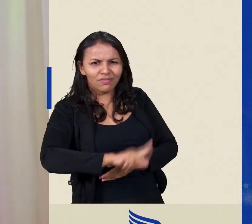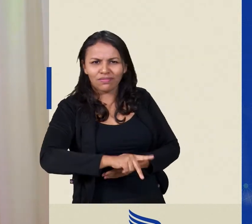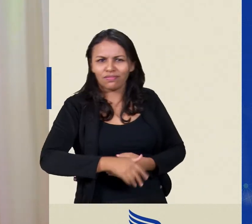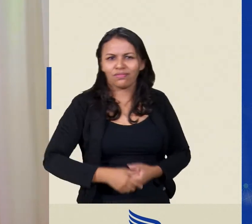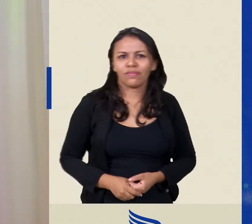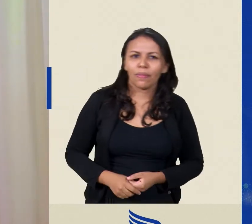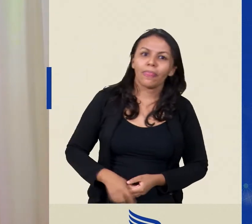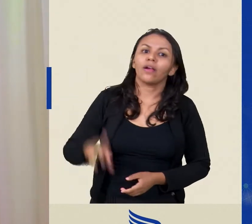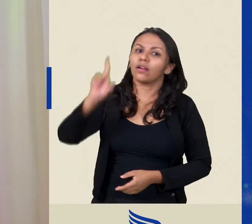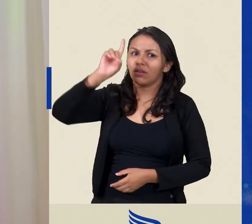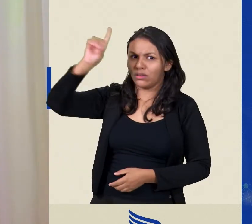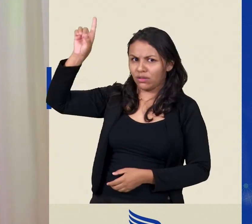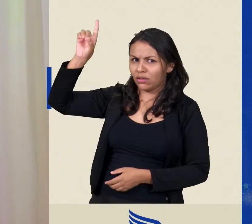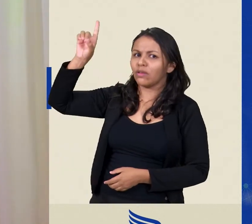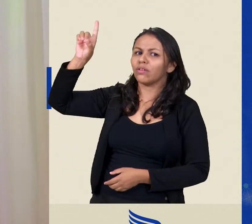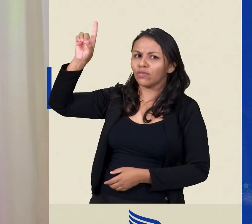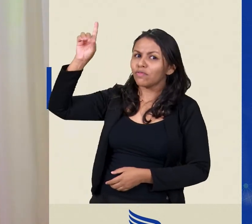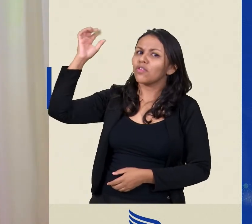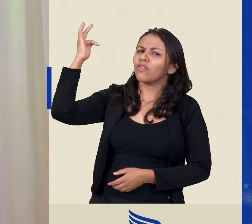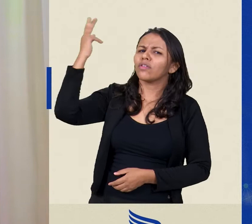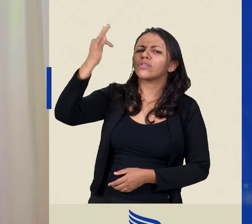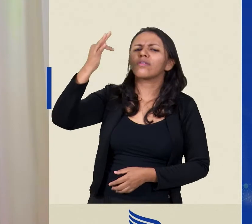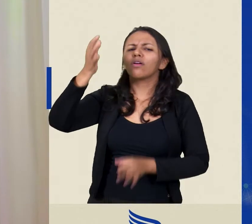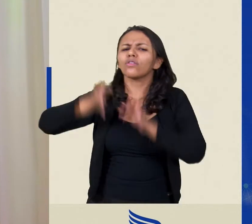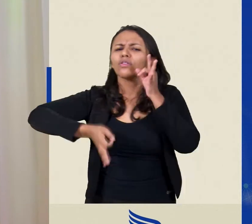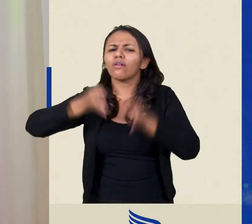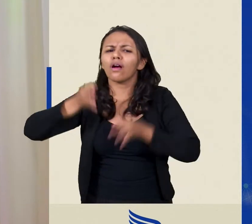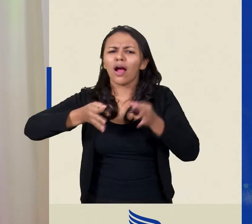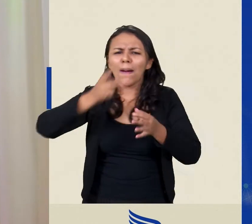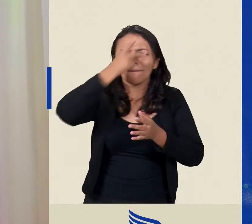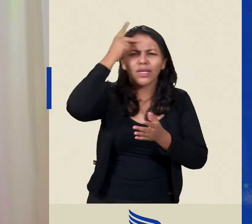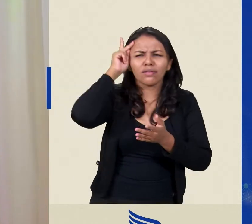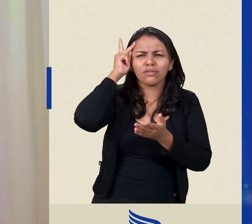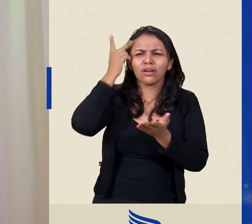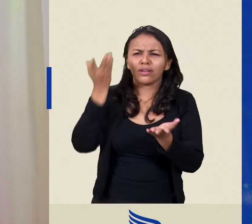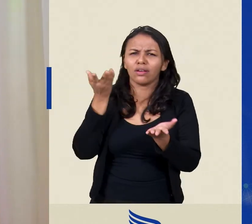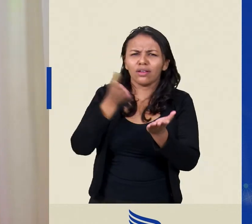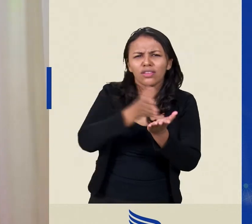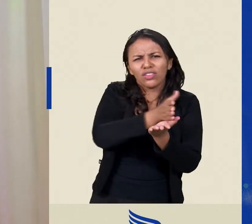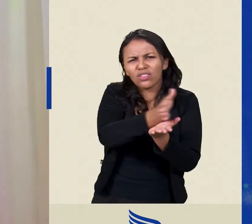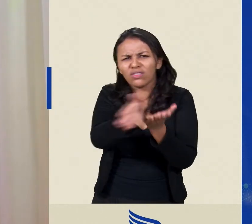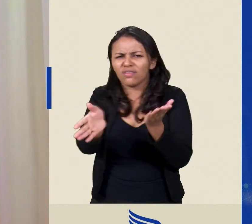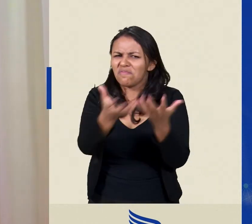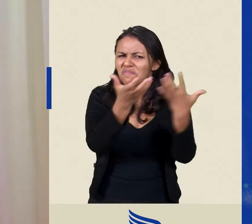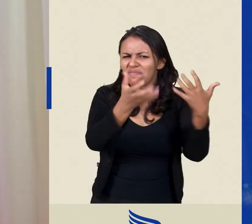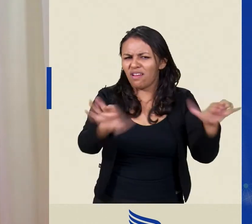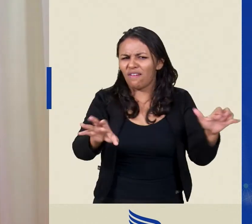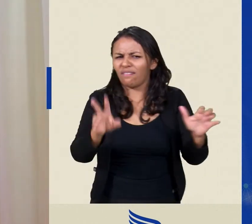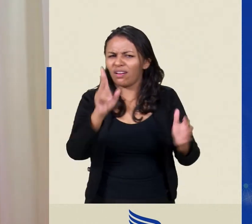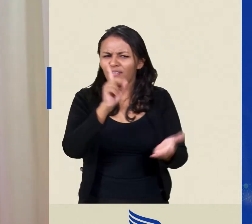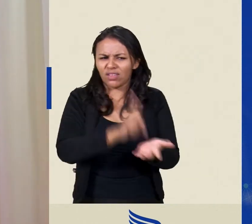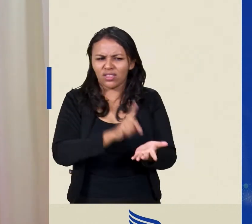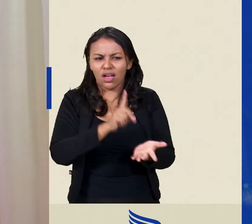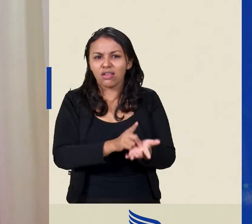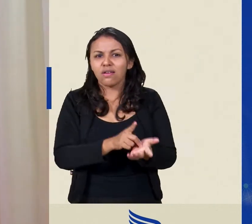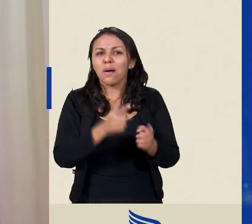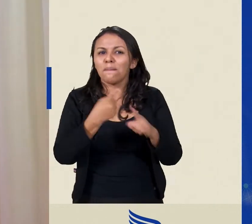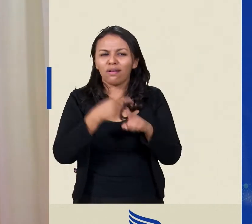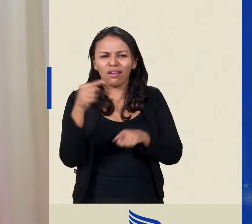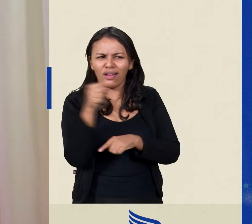a Deus por levarmos almas a decidirem-se contra a verdade, por vivermos